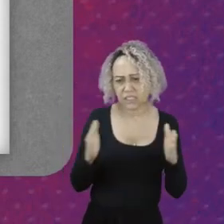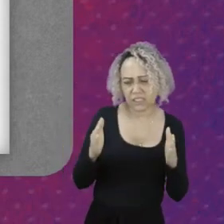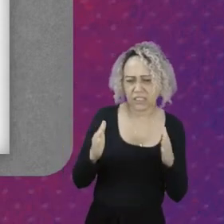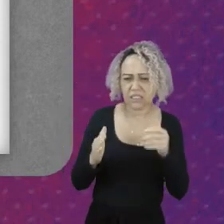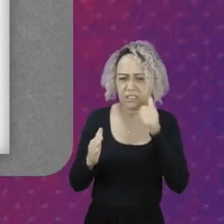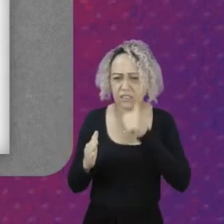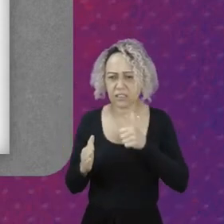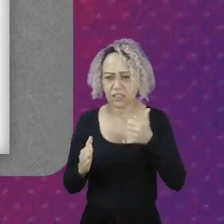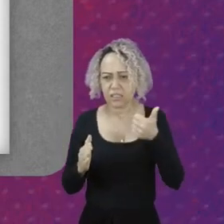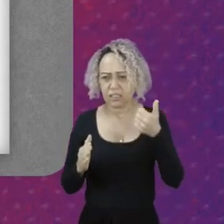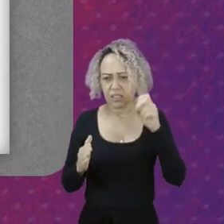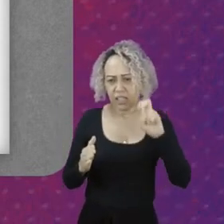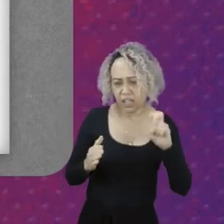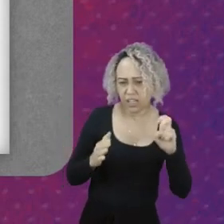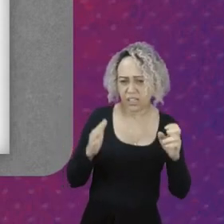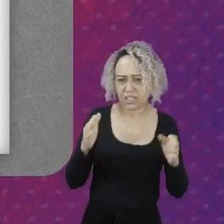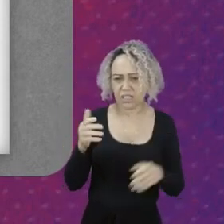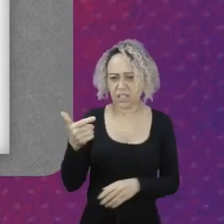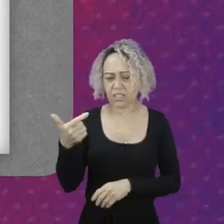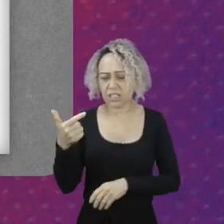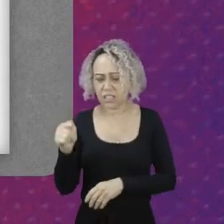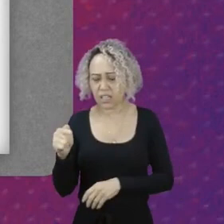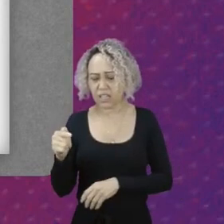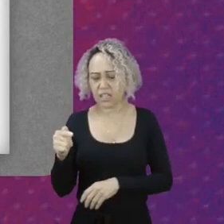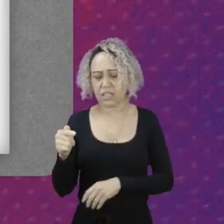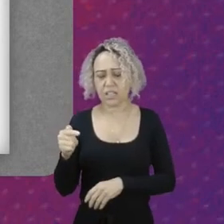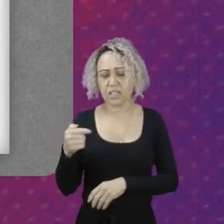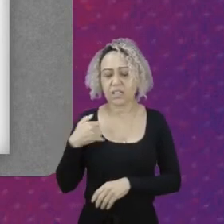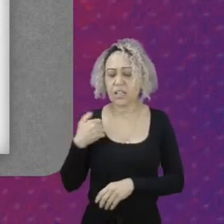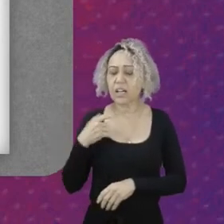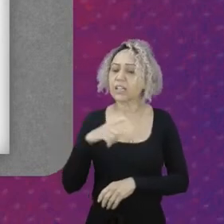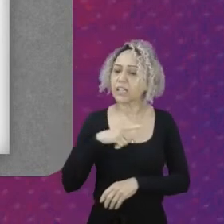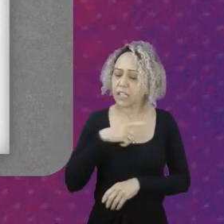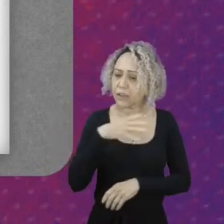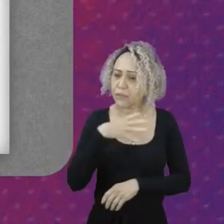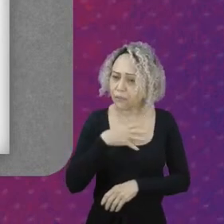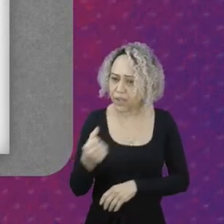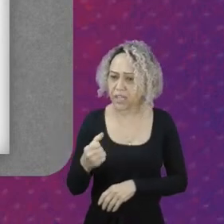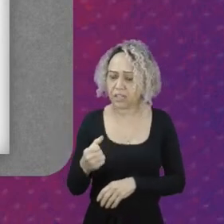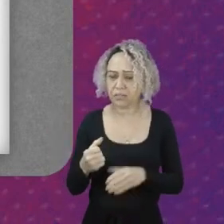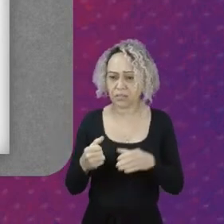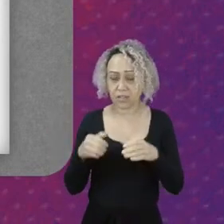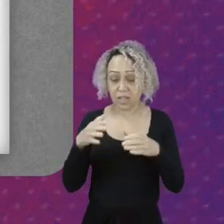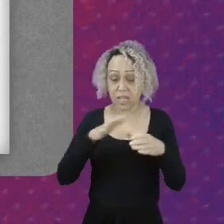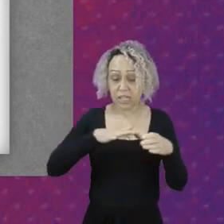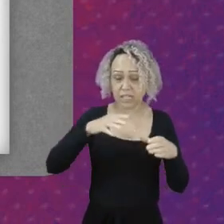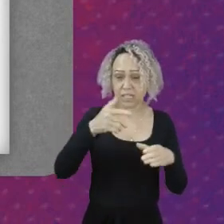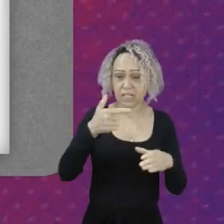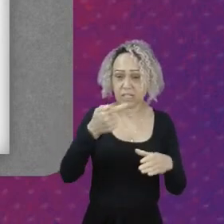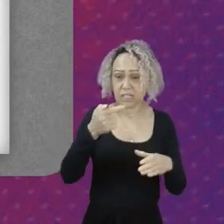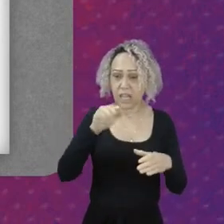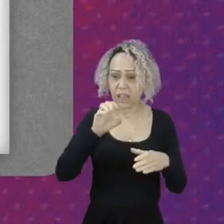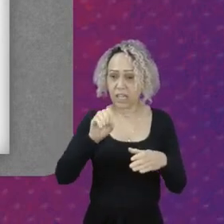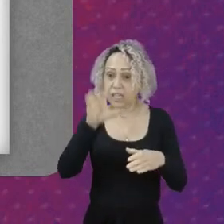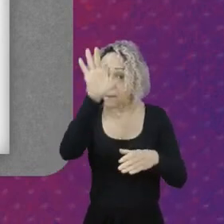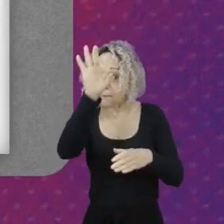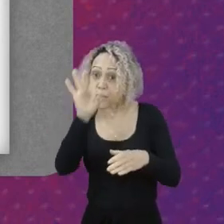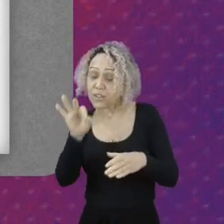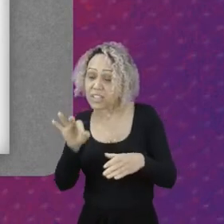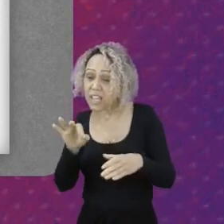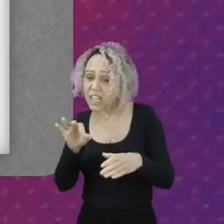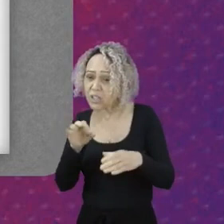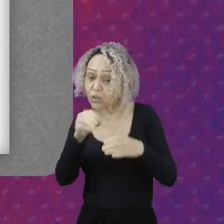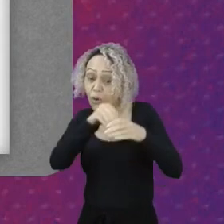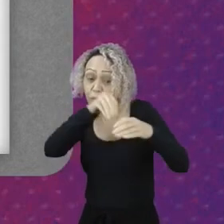anos com pelo menos um filho, 70% dessas estão fora da escola. Estão fora da escola porque os cuidados